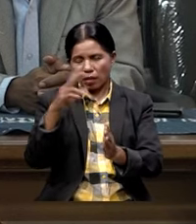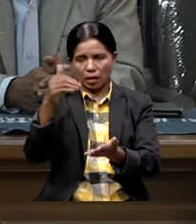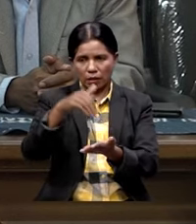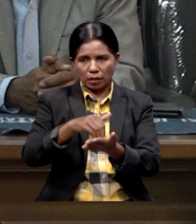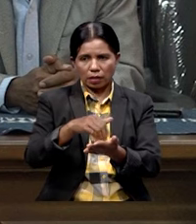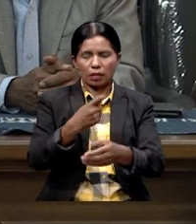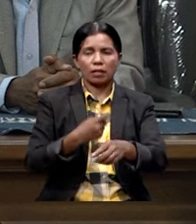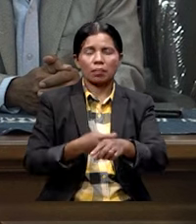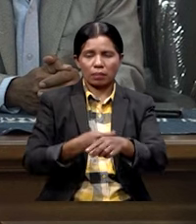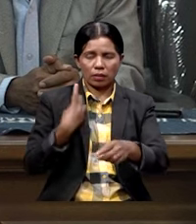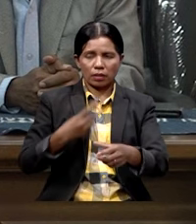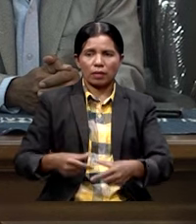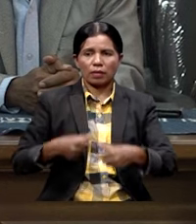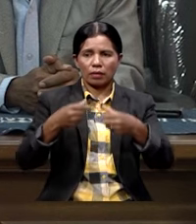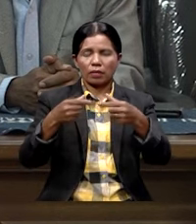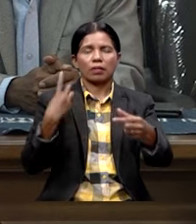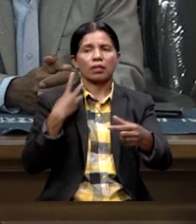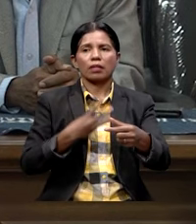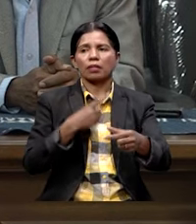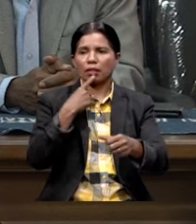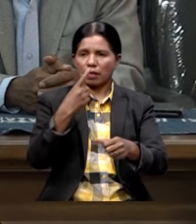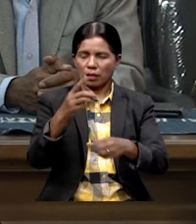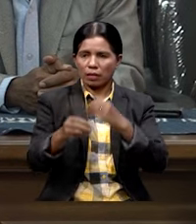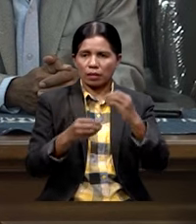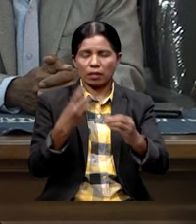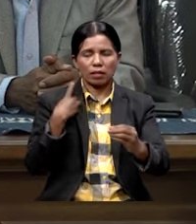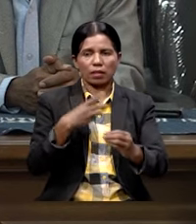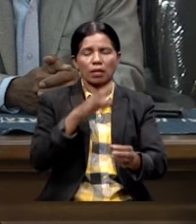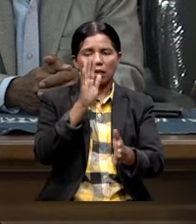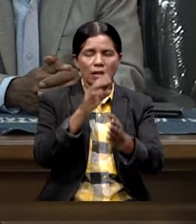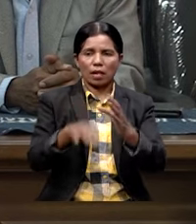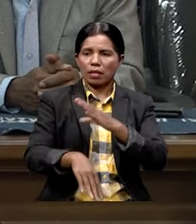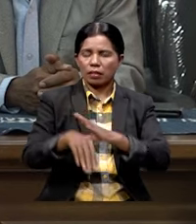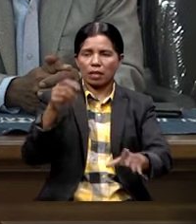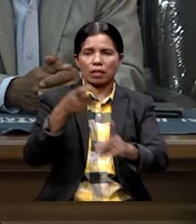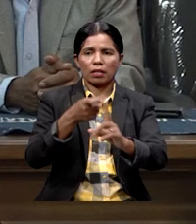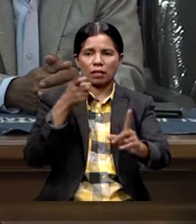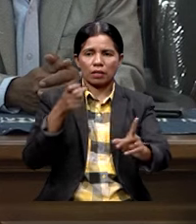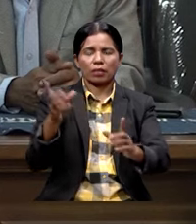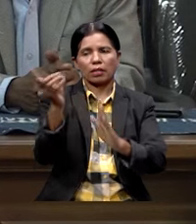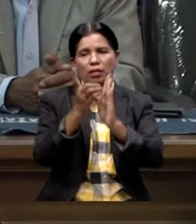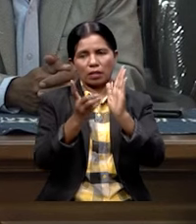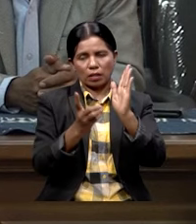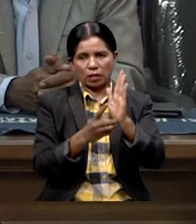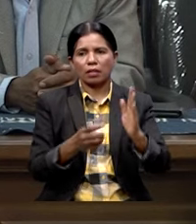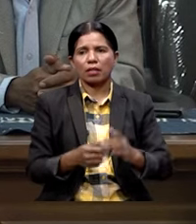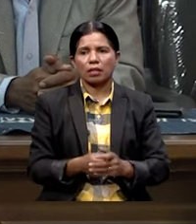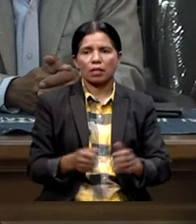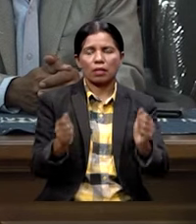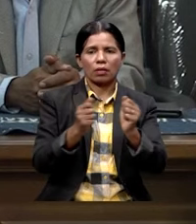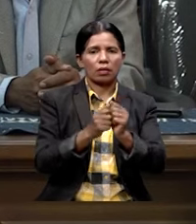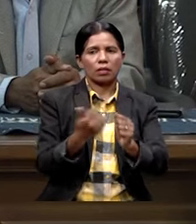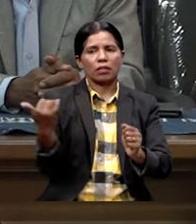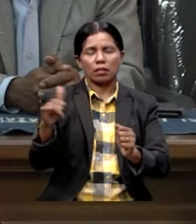na vema kita fo ita momento de anka ta ita se elimina usi base de dados. O motivo é que